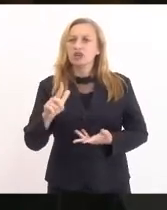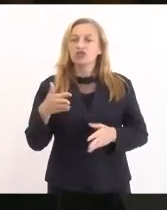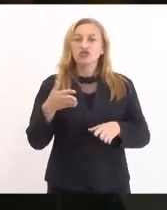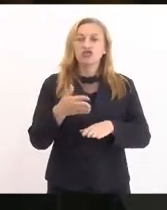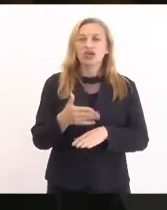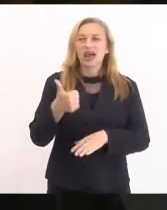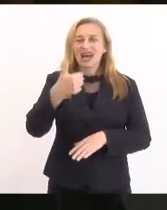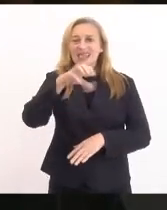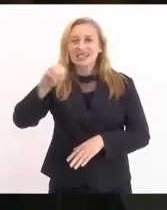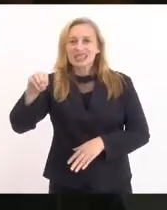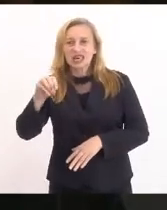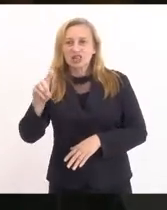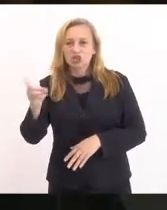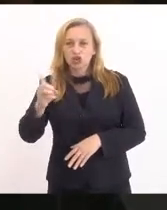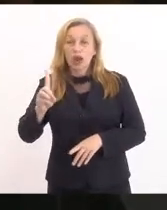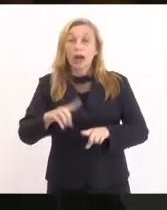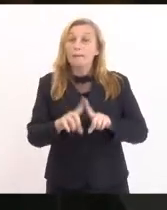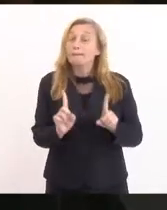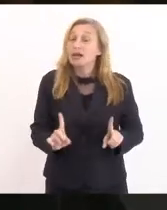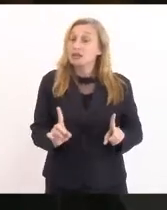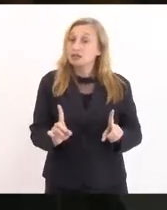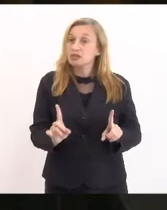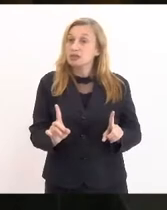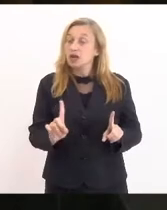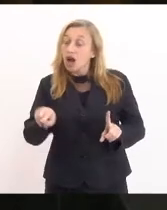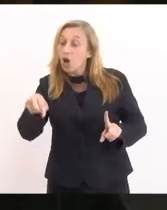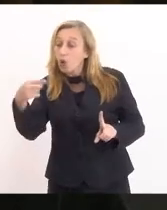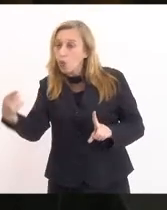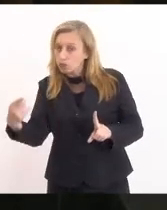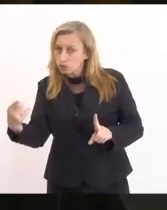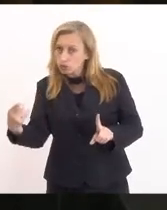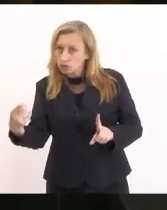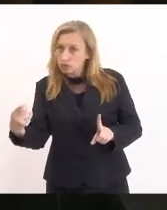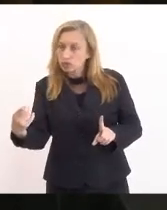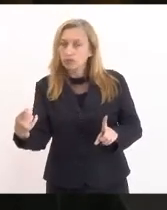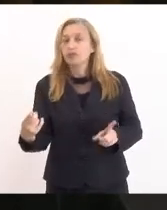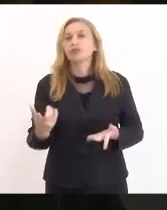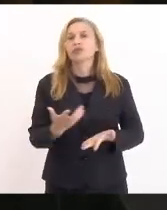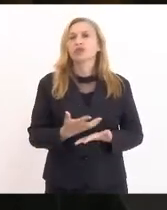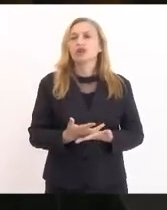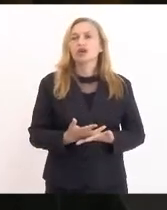dólares. Mas há outros que